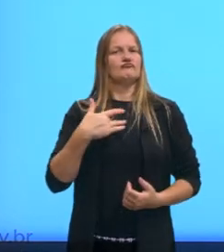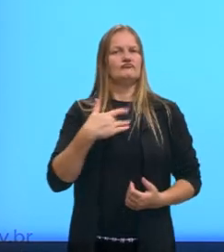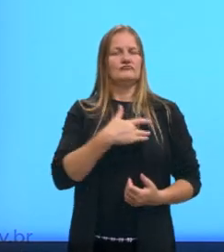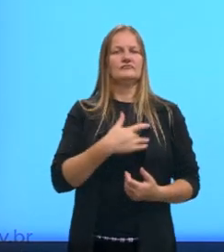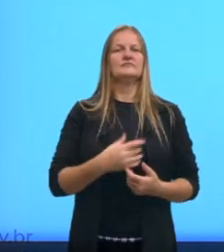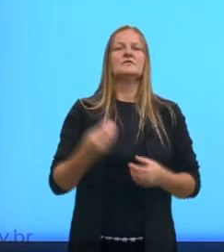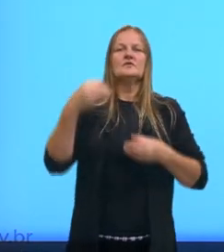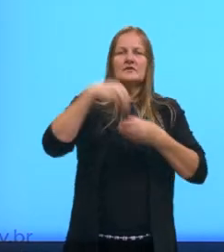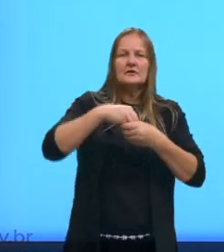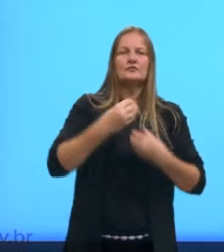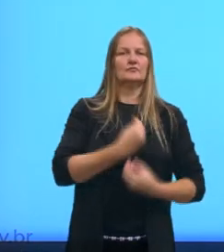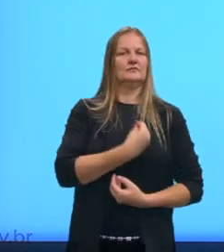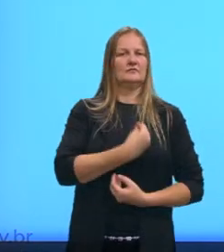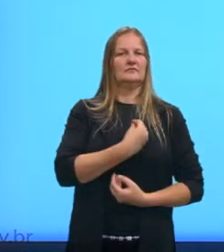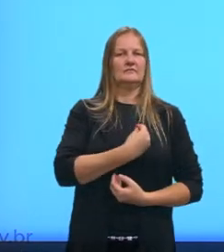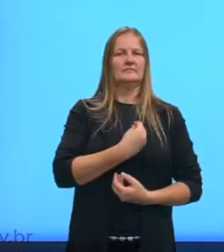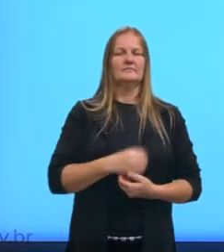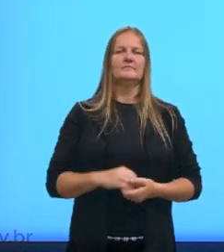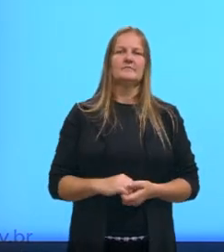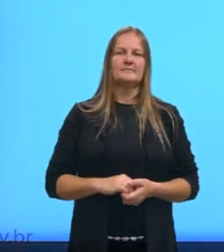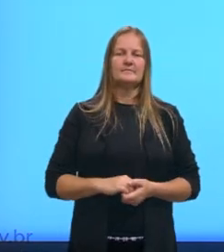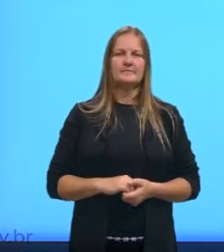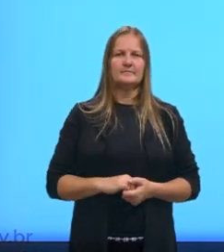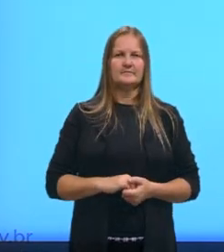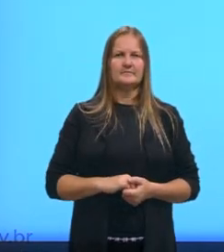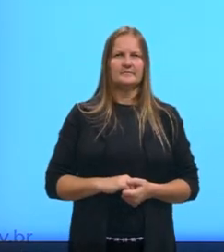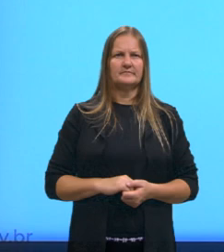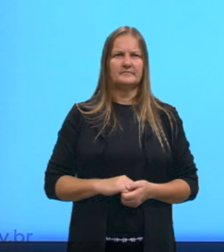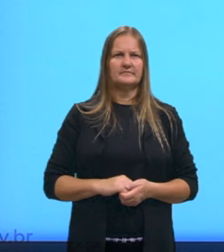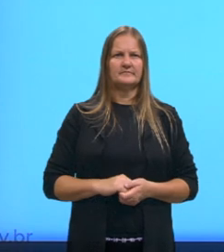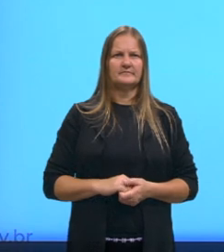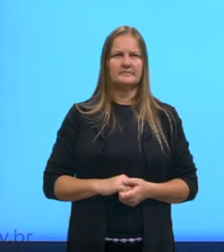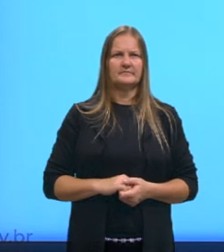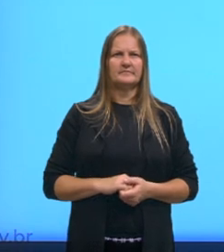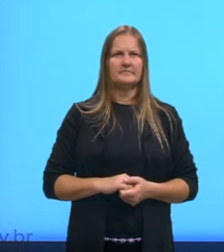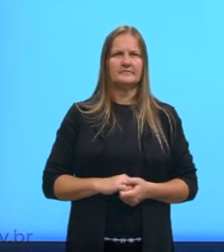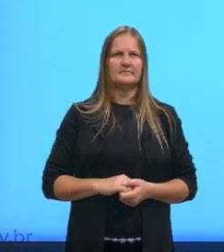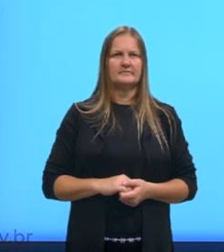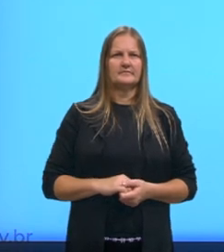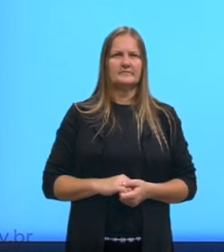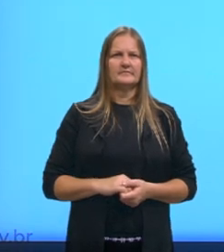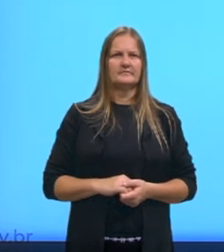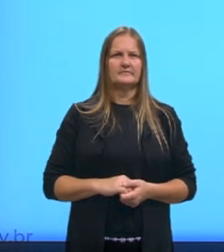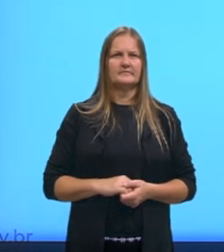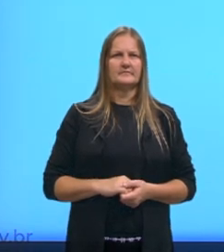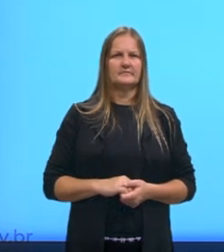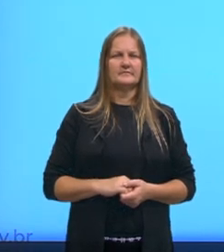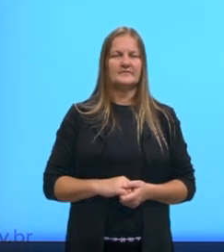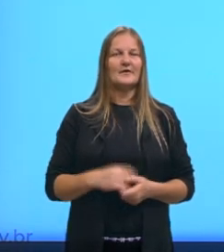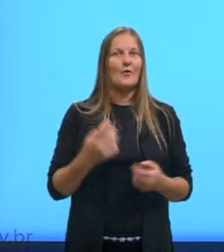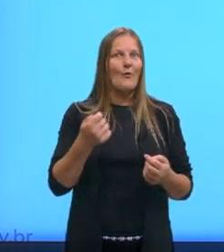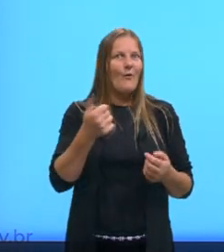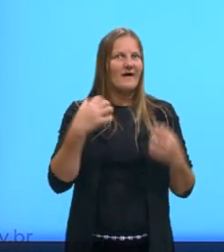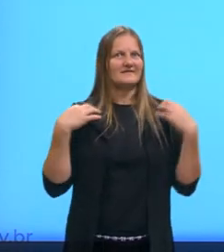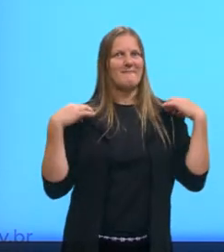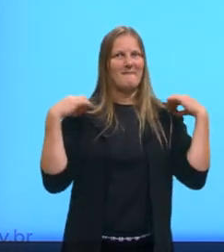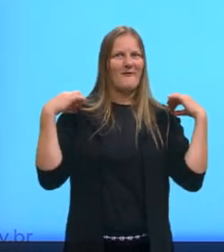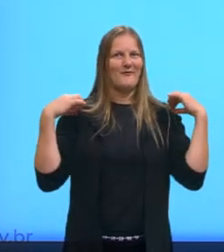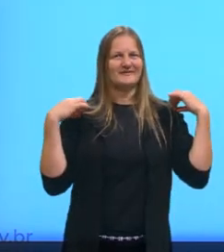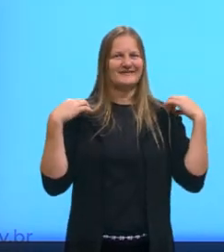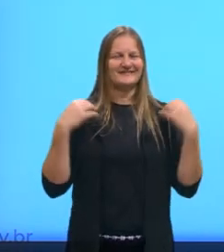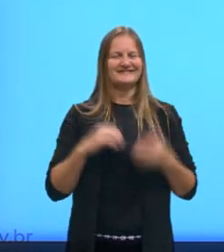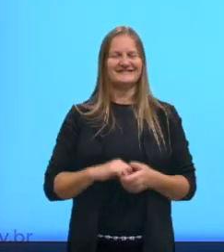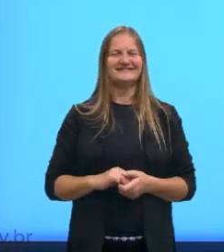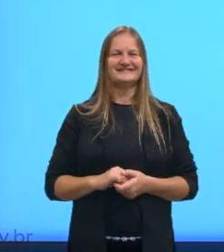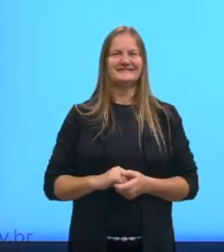Então essa palavra já está em Projetada na questão das Dietas variáveis que hoje até virou moda né OK